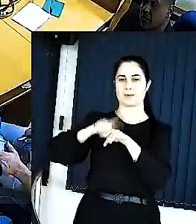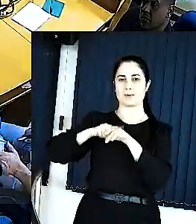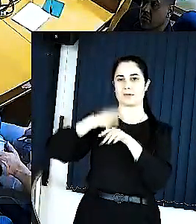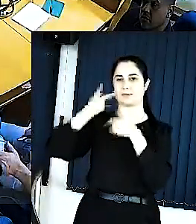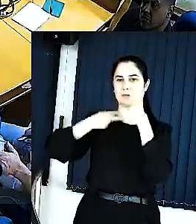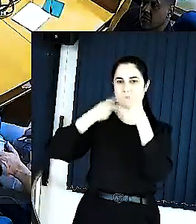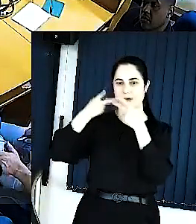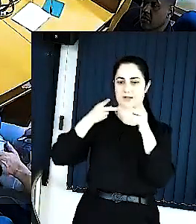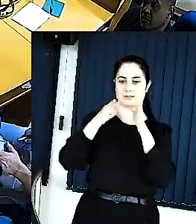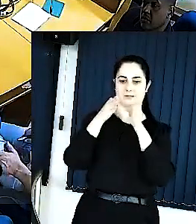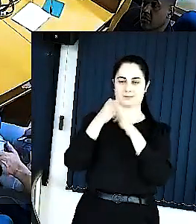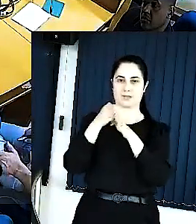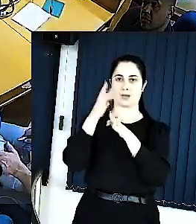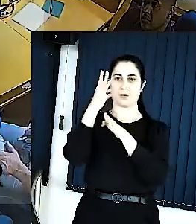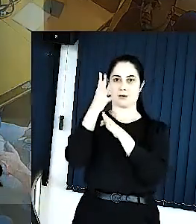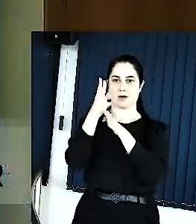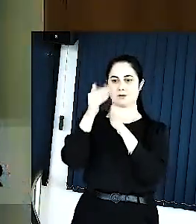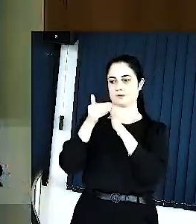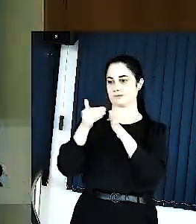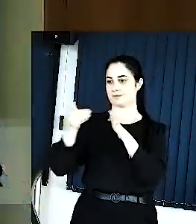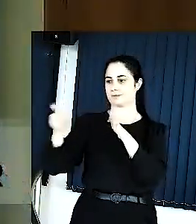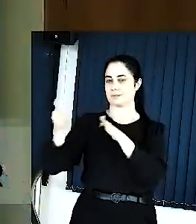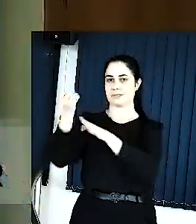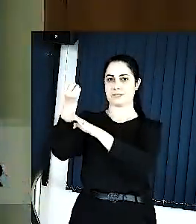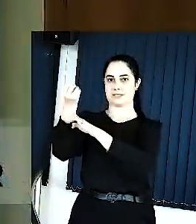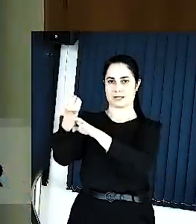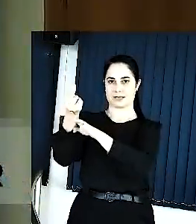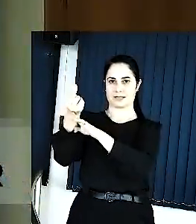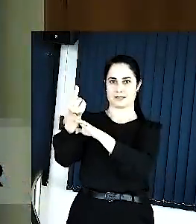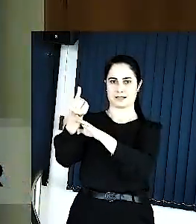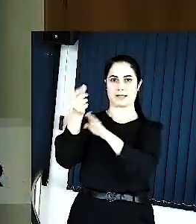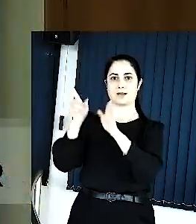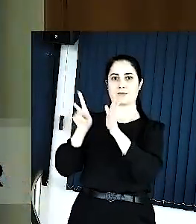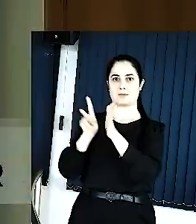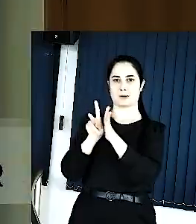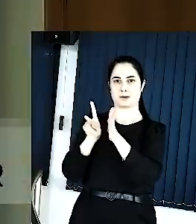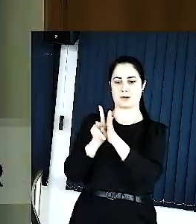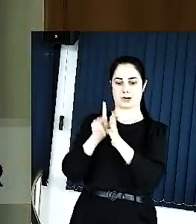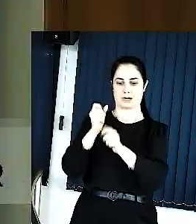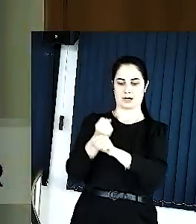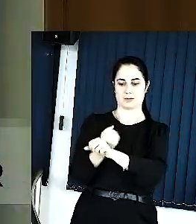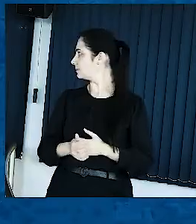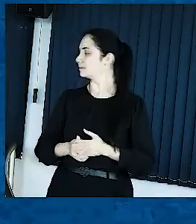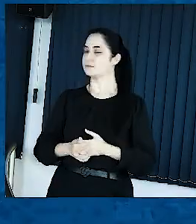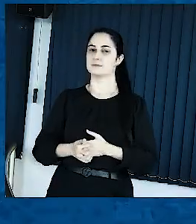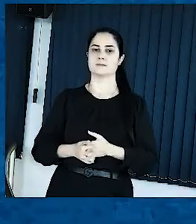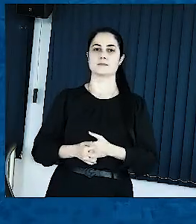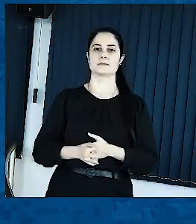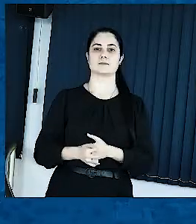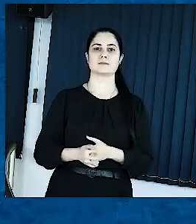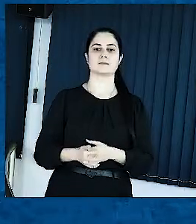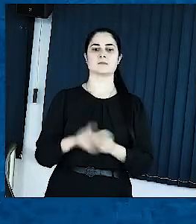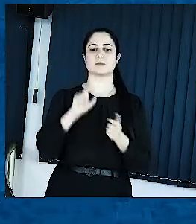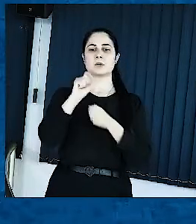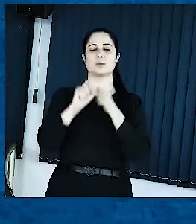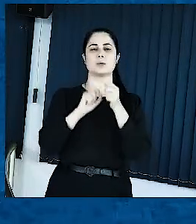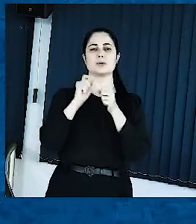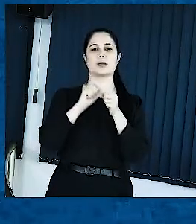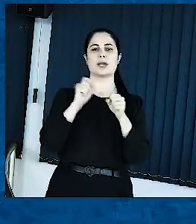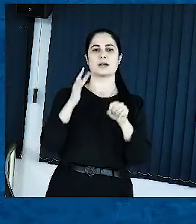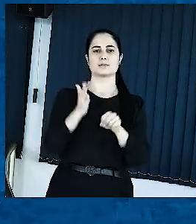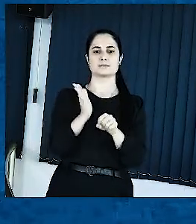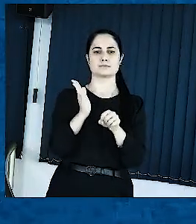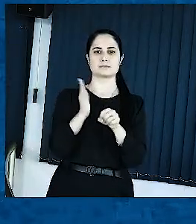De 4 a 6 anos, o nosso controle das funções executivas, o controle das emoções. O que a intervenção